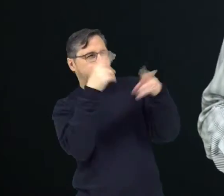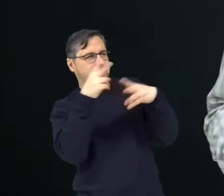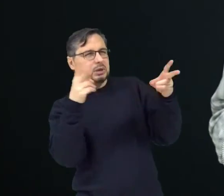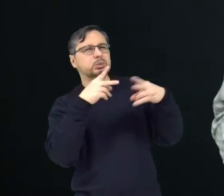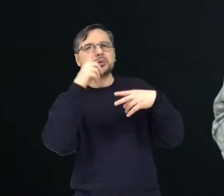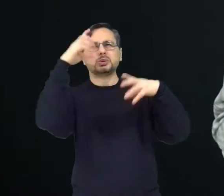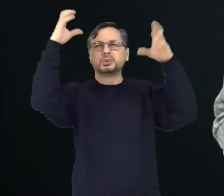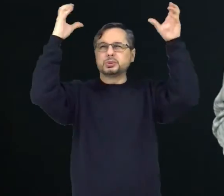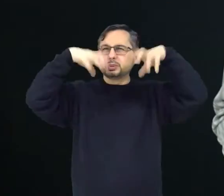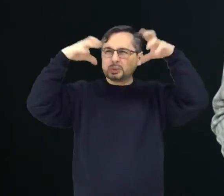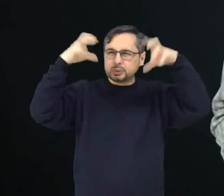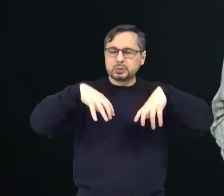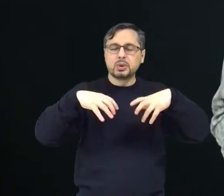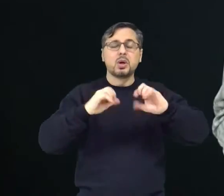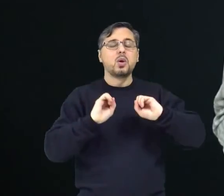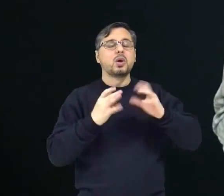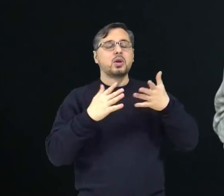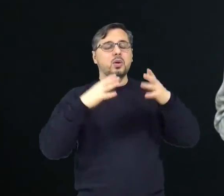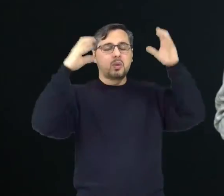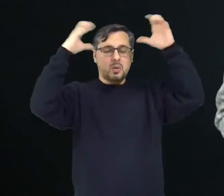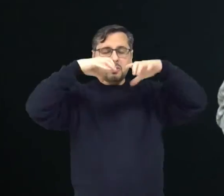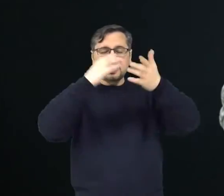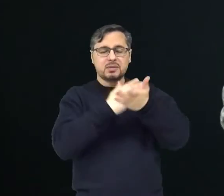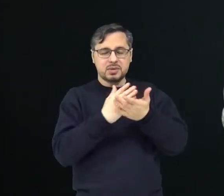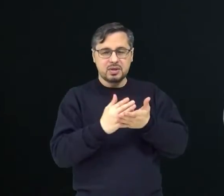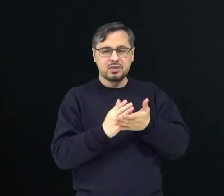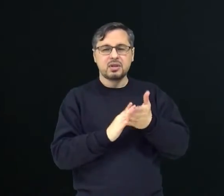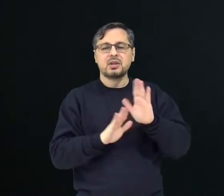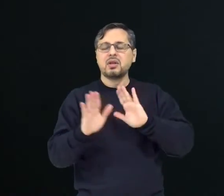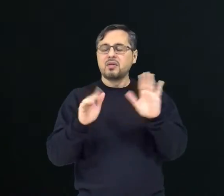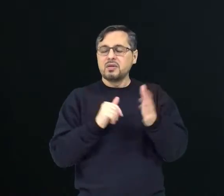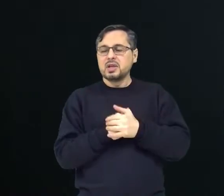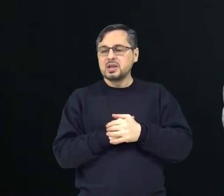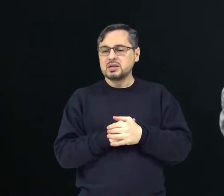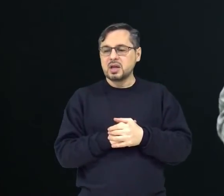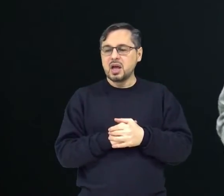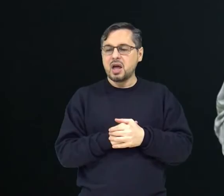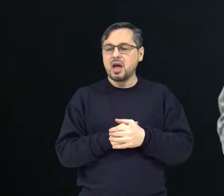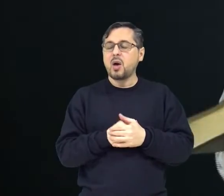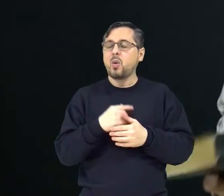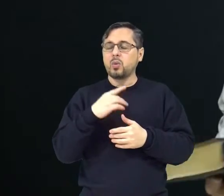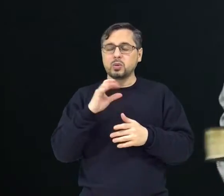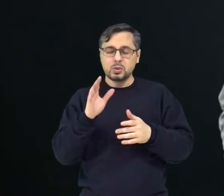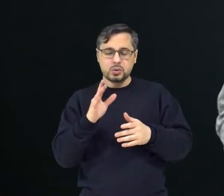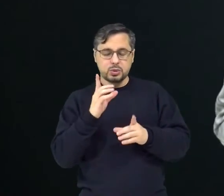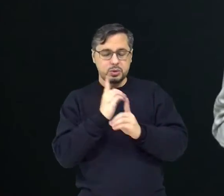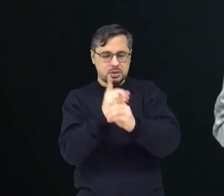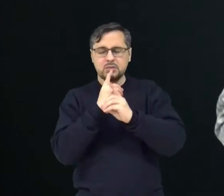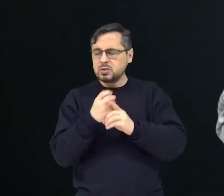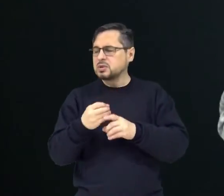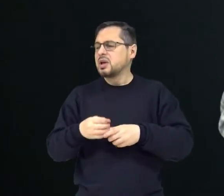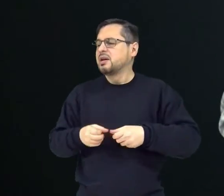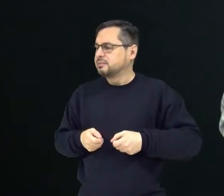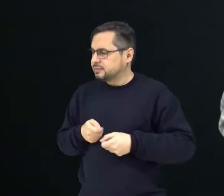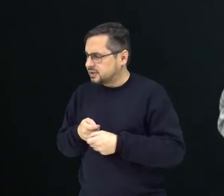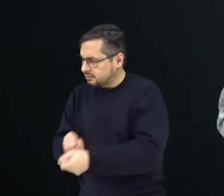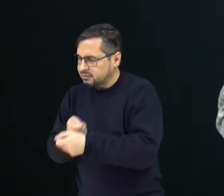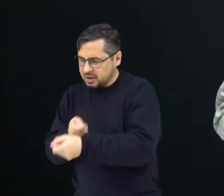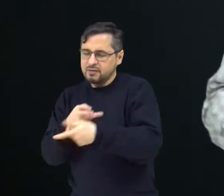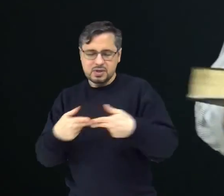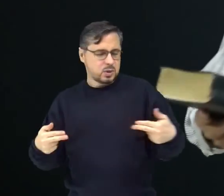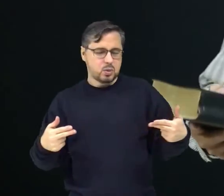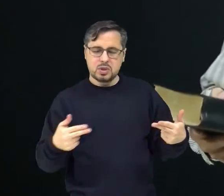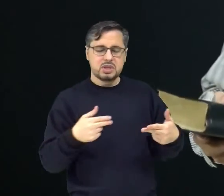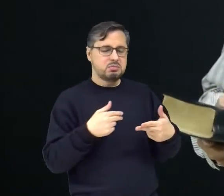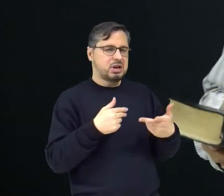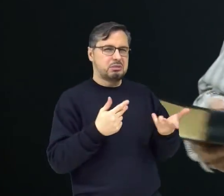E quando começa então a tempestade, muito provavelmente os discípulos empreenderam esforços para debelar o efeito da tempestade.